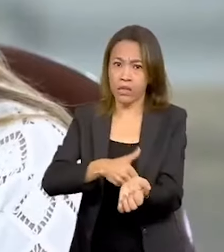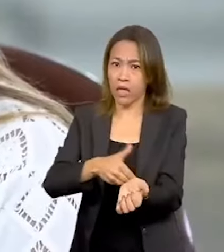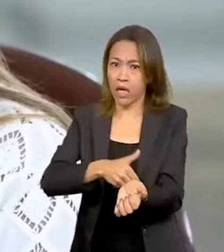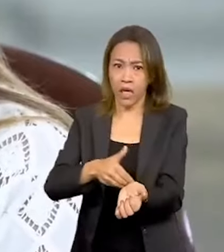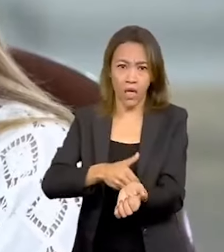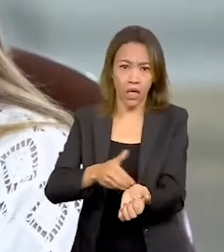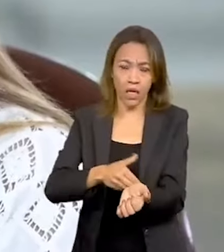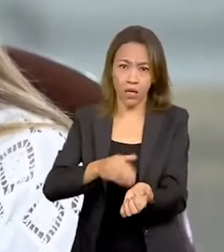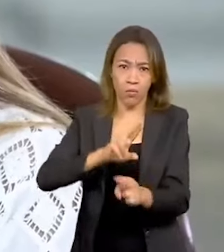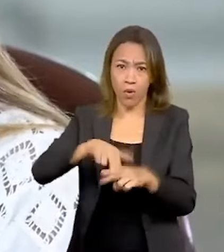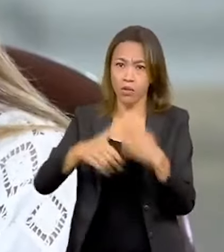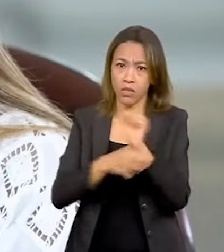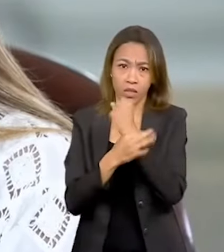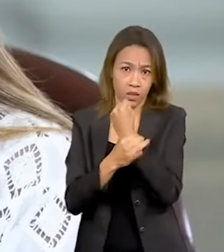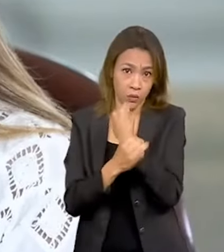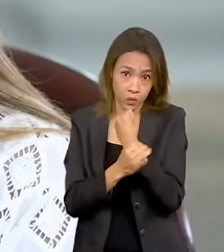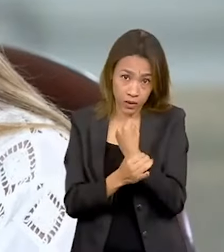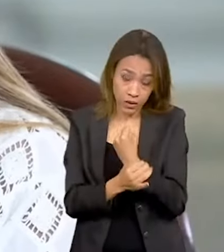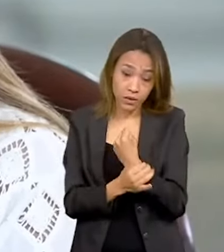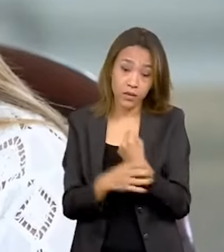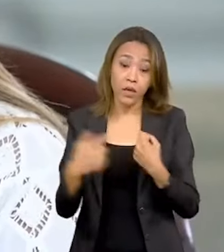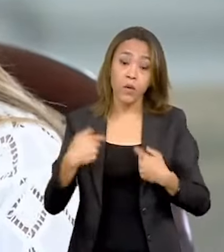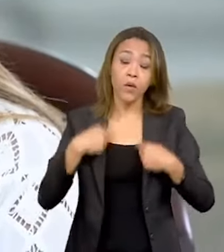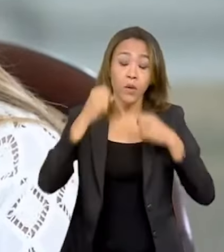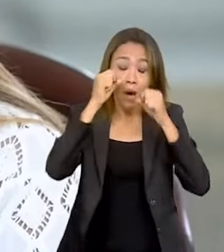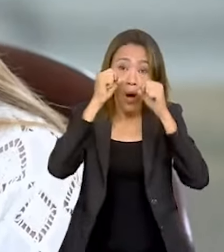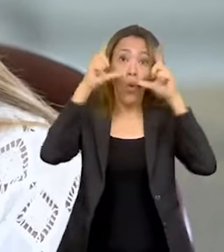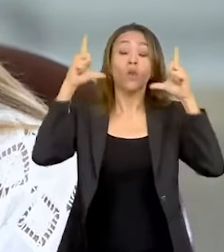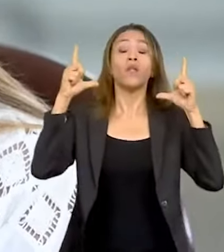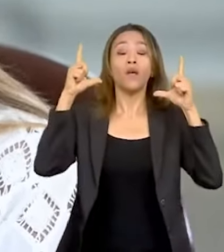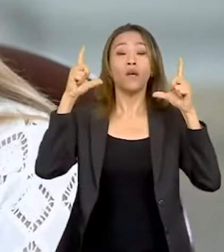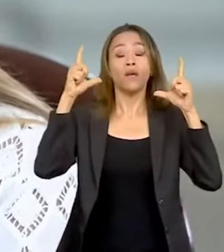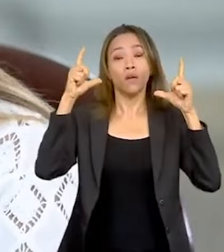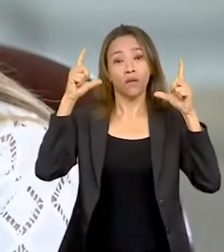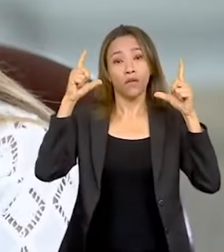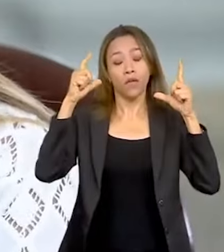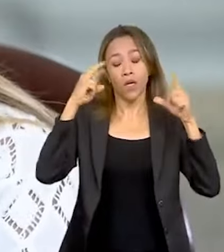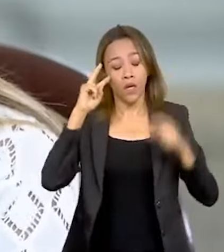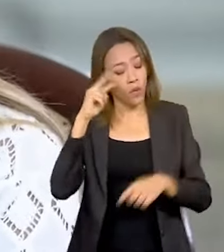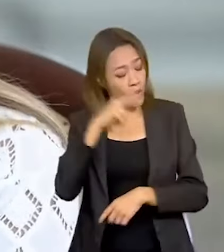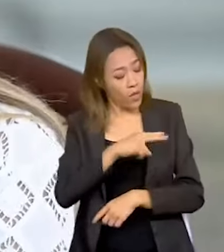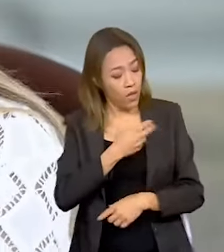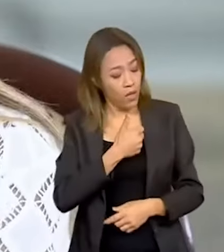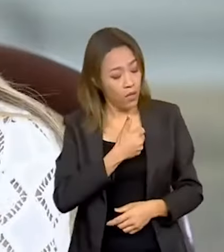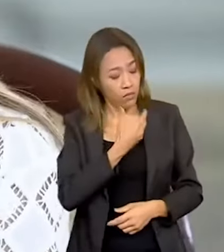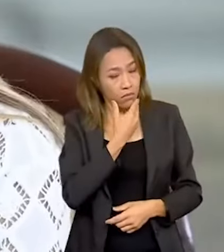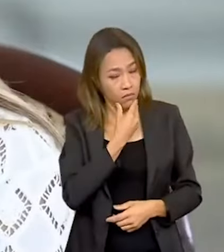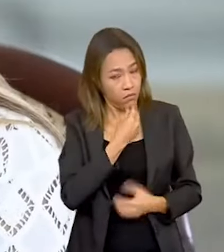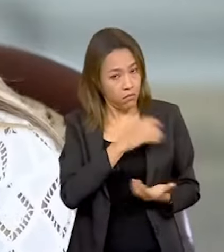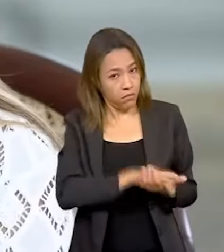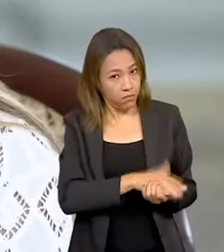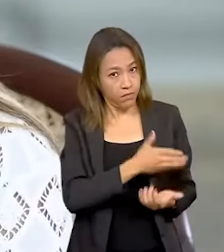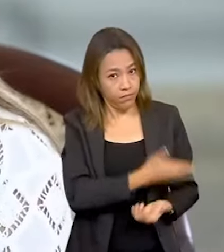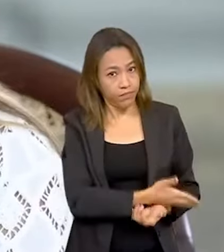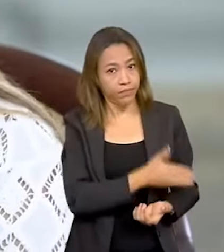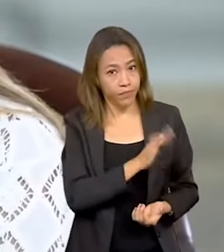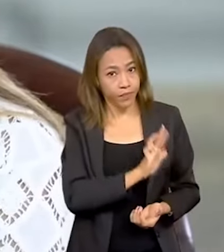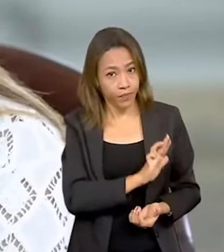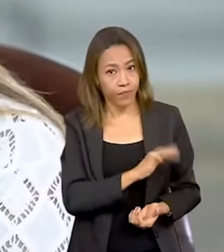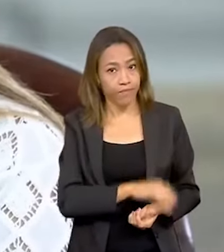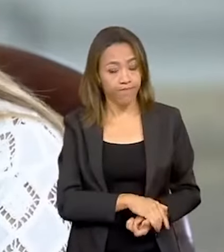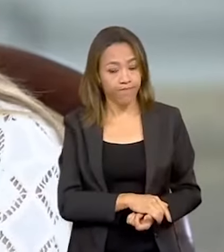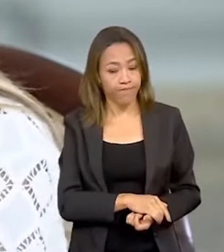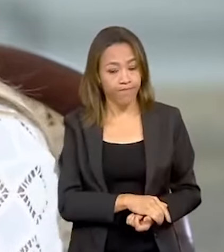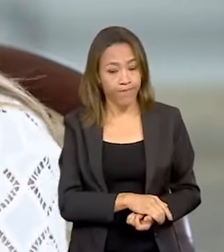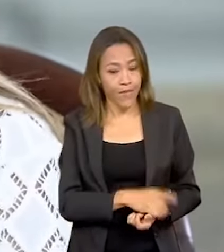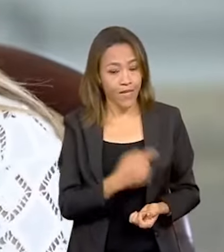tal quando eu acordei eu olhei pro meu marido apesar de tudo eu falei não é no ombro dele que e eu tava com